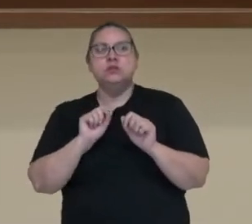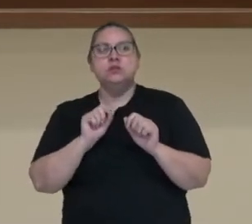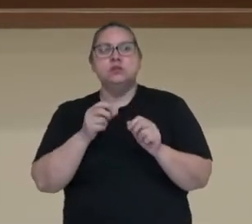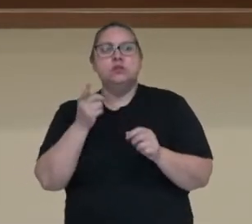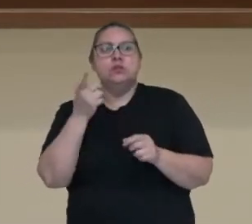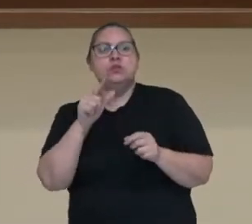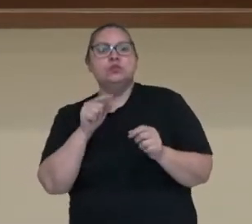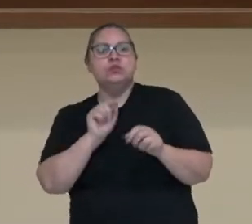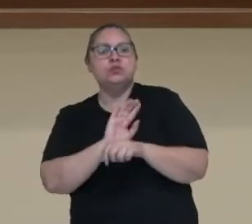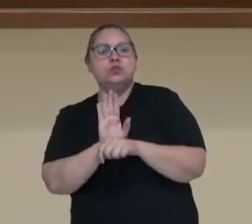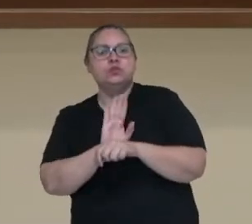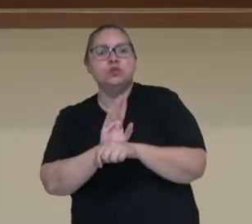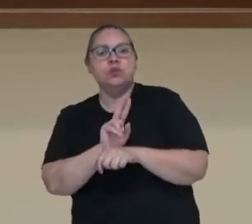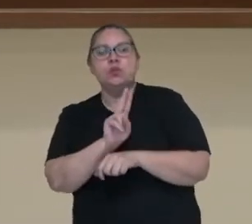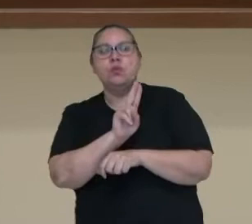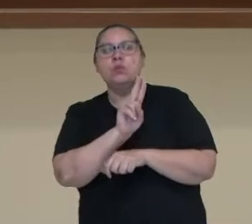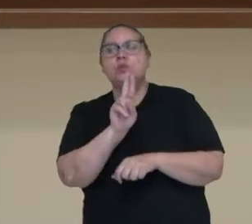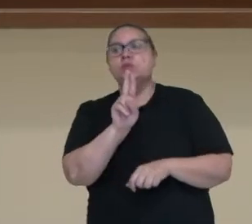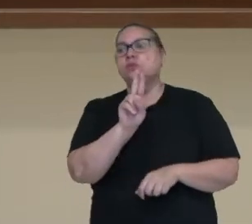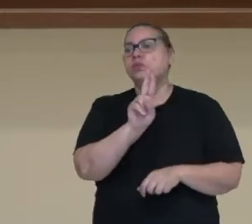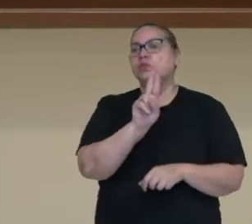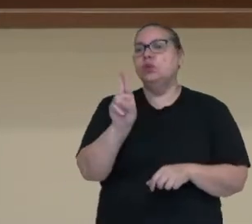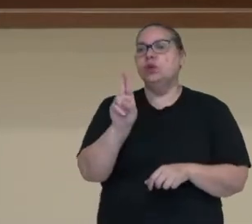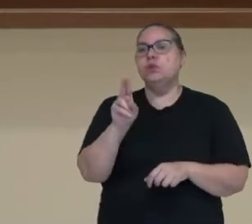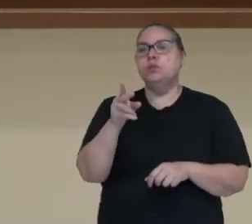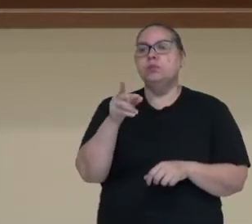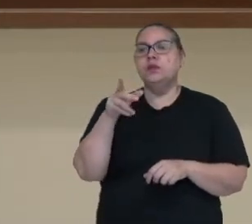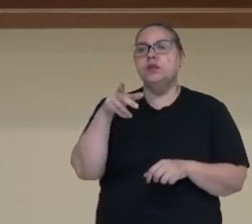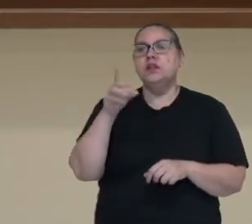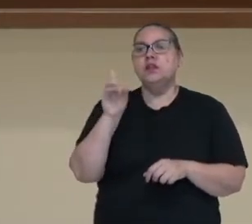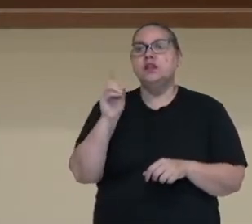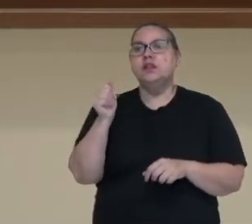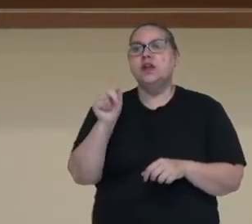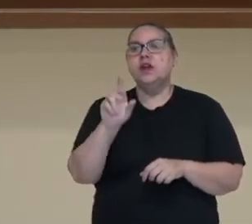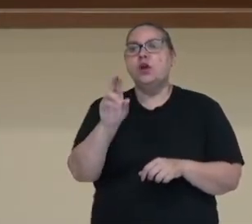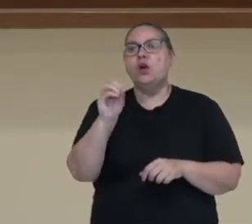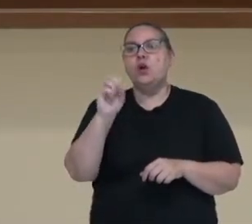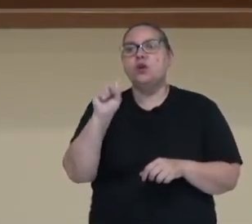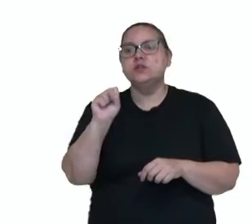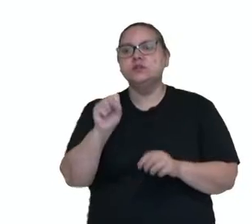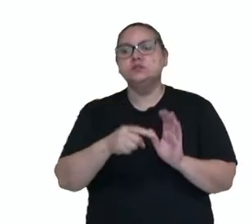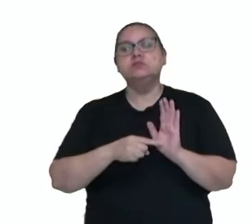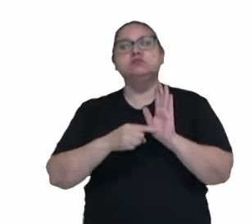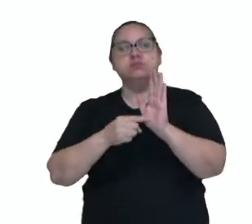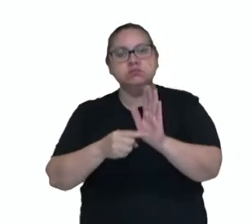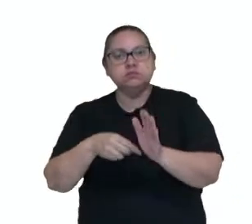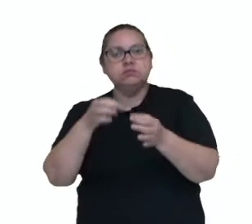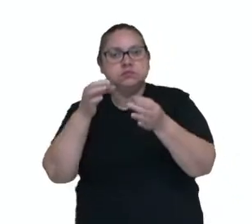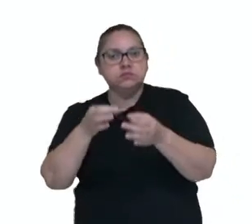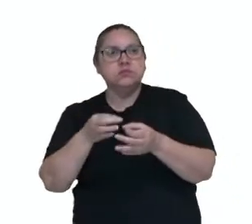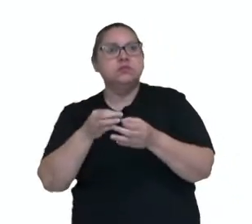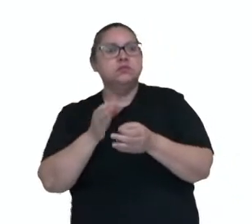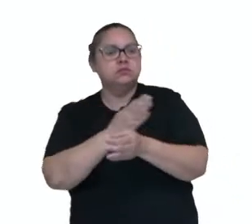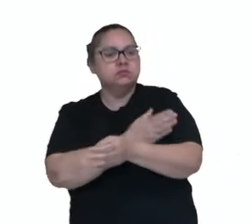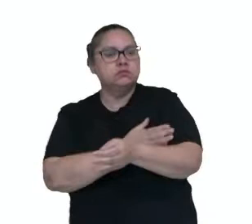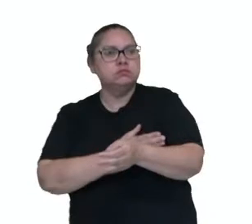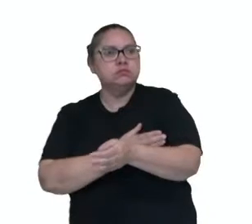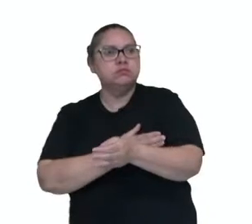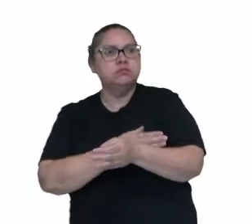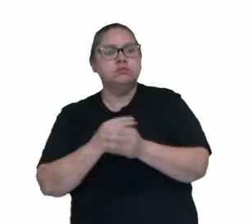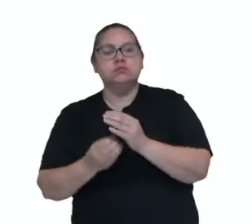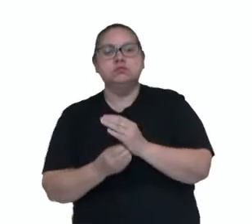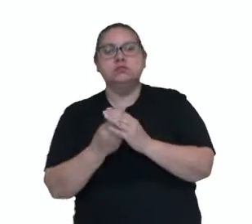outro filme, O Nome da Rosa, reflete bem esse período medieval. E aí, predominantemente,